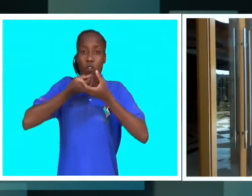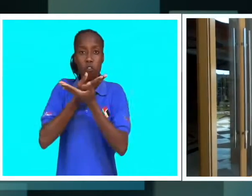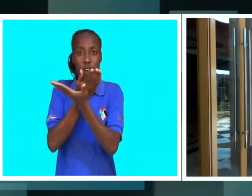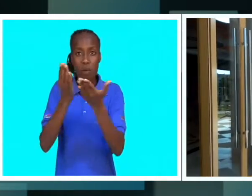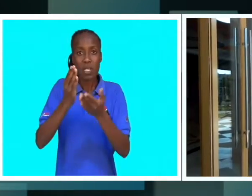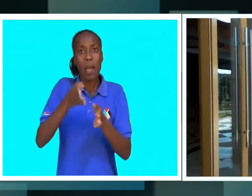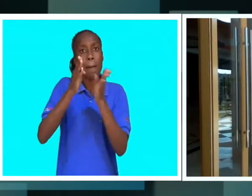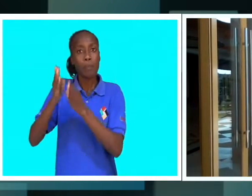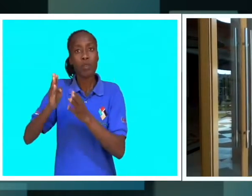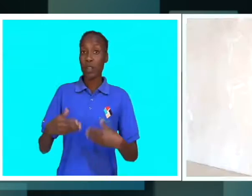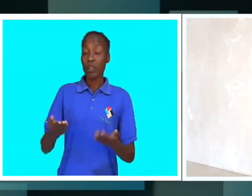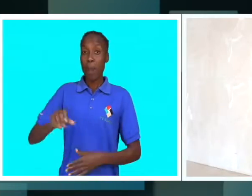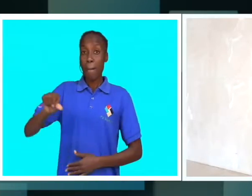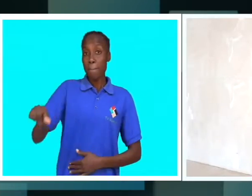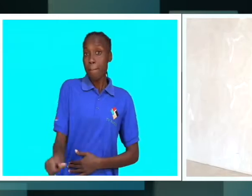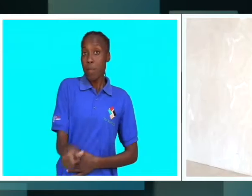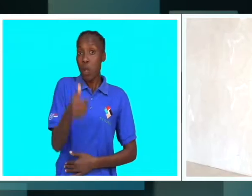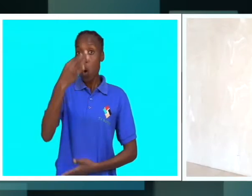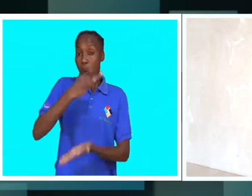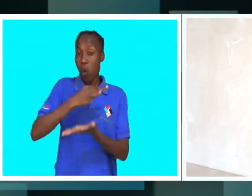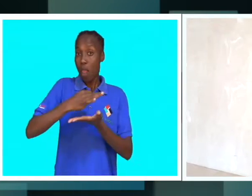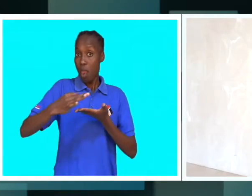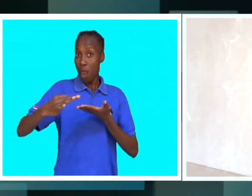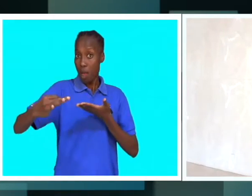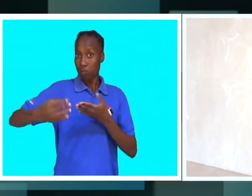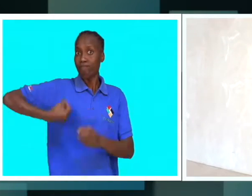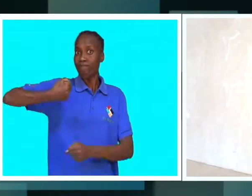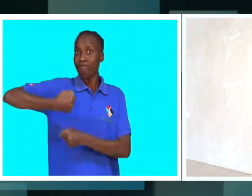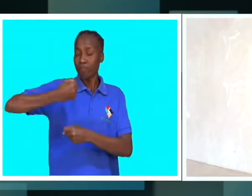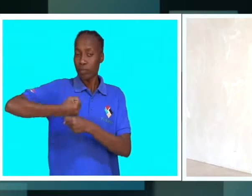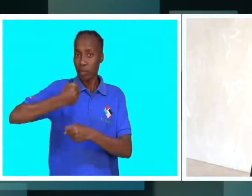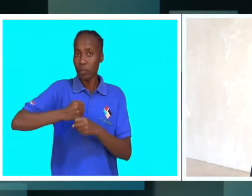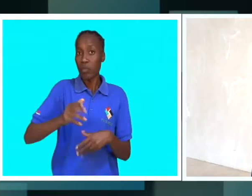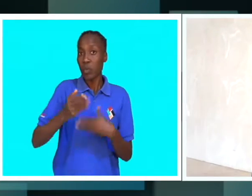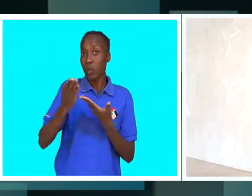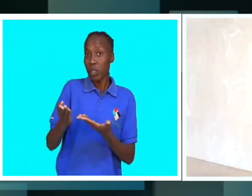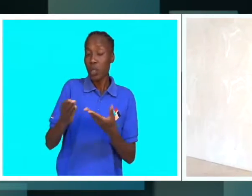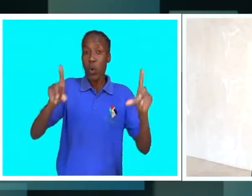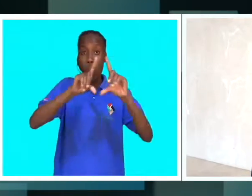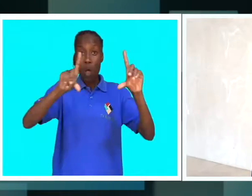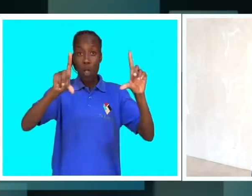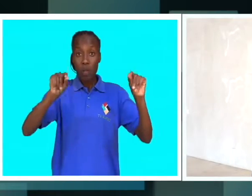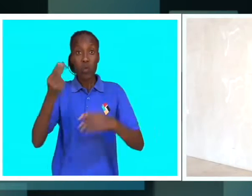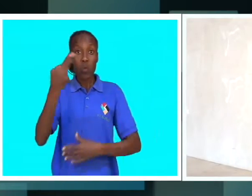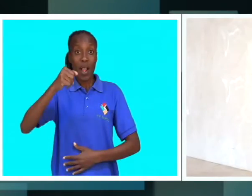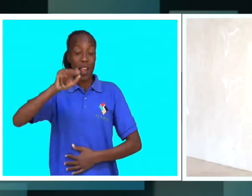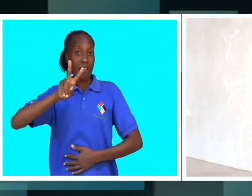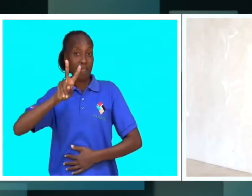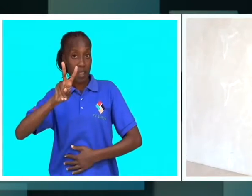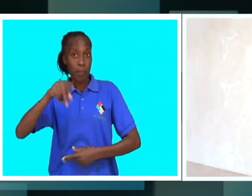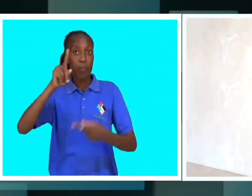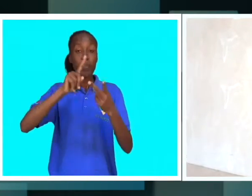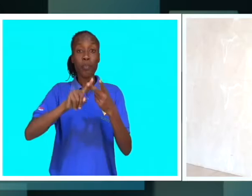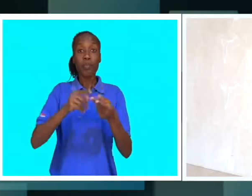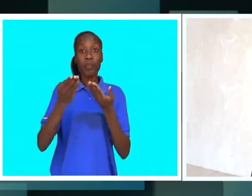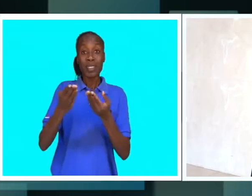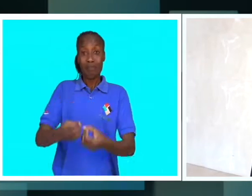toda a gente seja alcançada. Vai melhorar a quantidade de serviços e conserva a infecção pelo HIV,